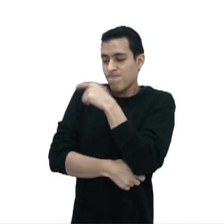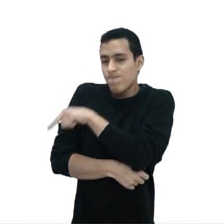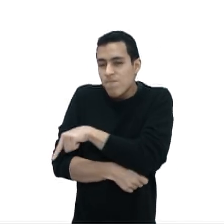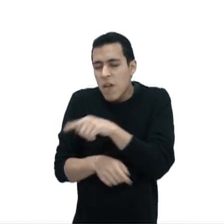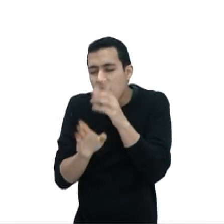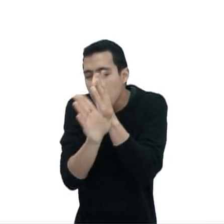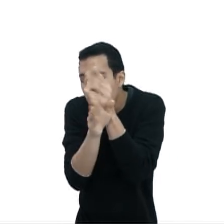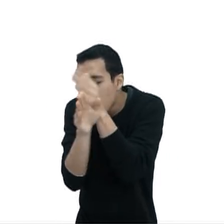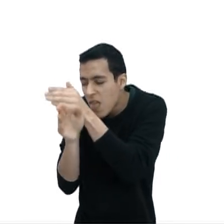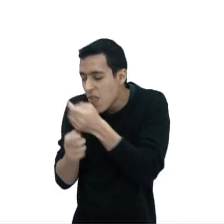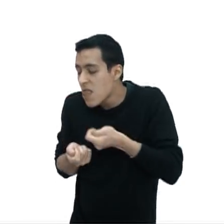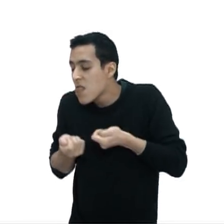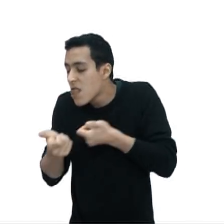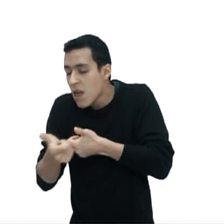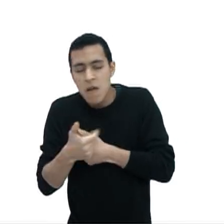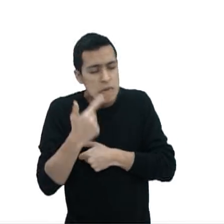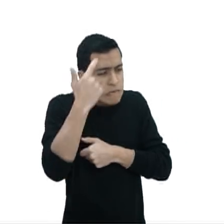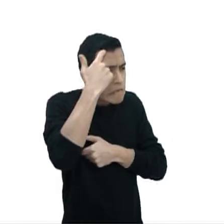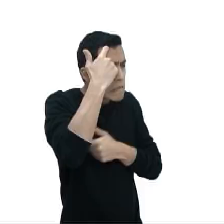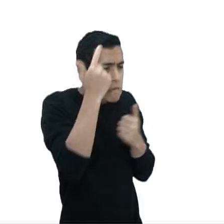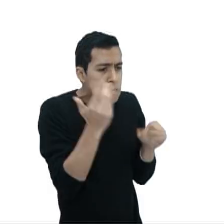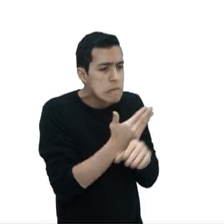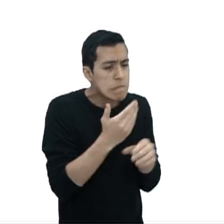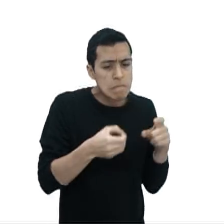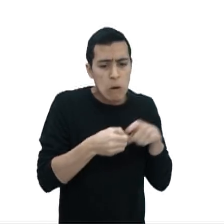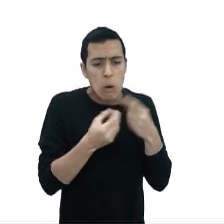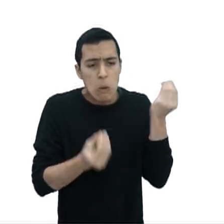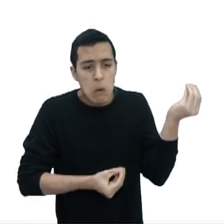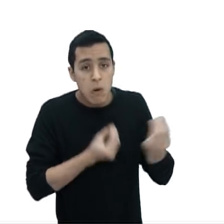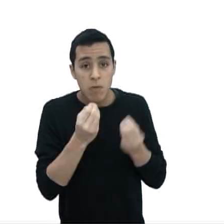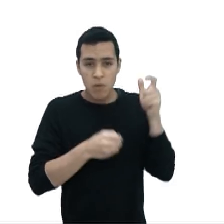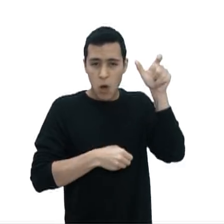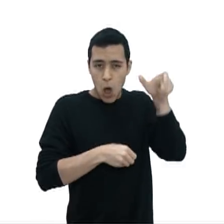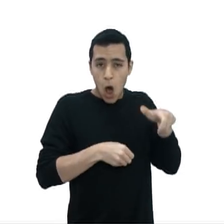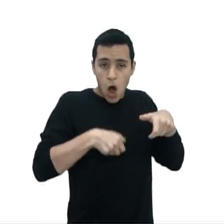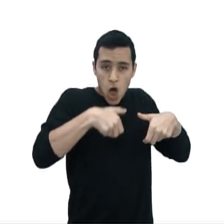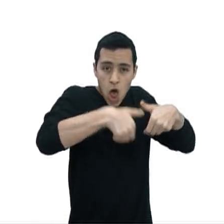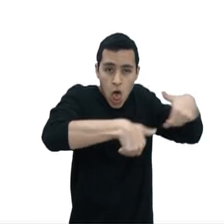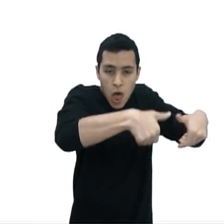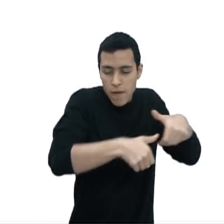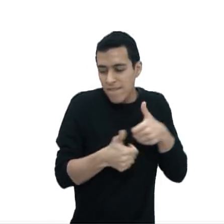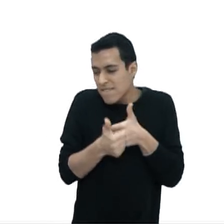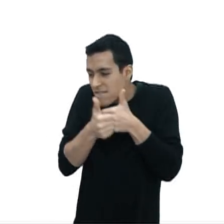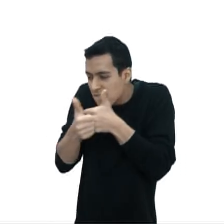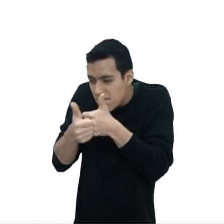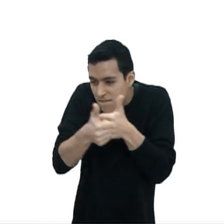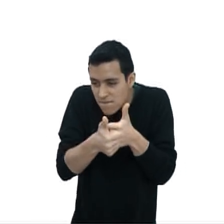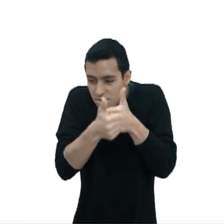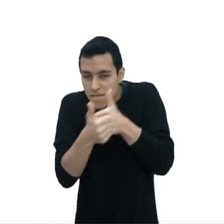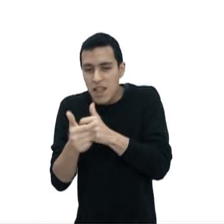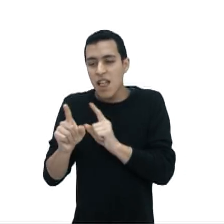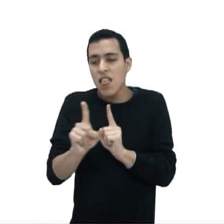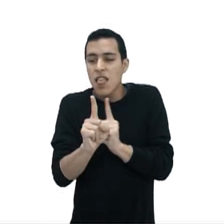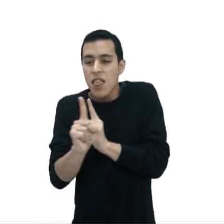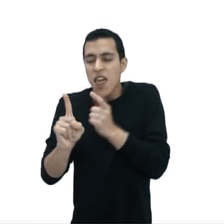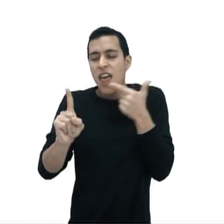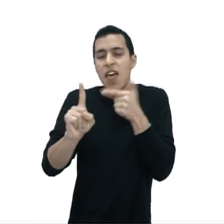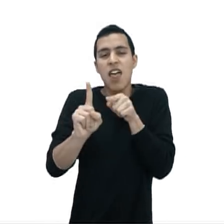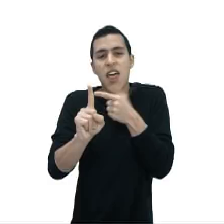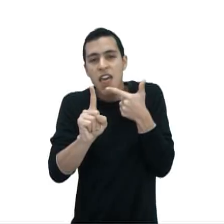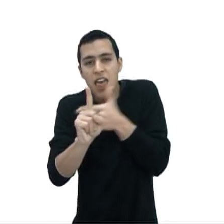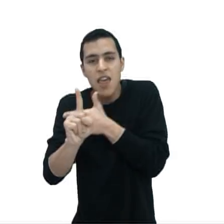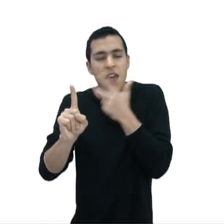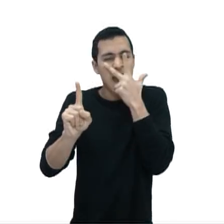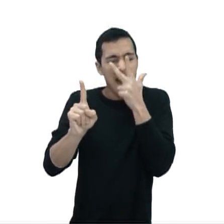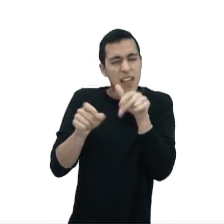e perdido, sem saber o caminho de volta. O Curupira fica observando e seguindo a pessoa, divertindo-se com o